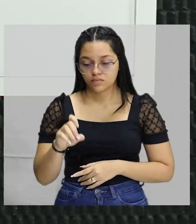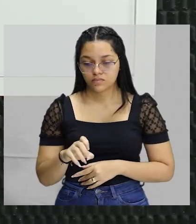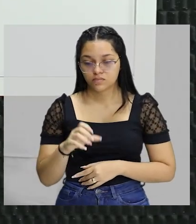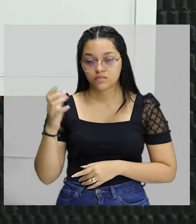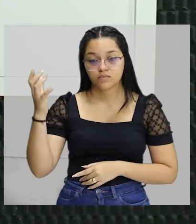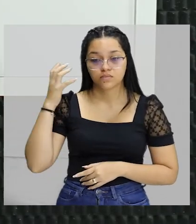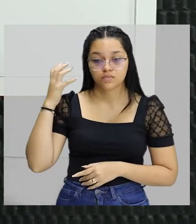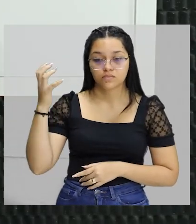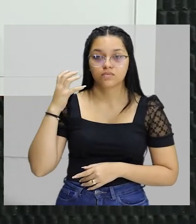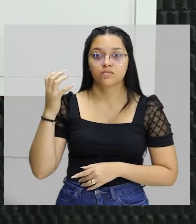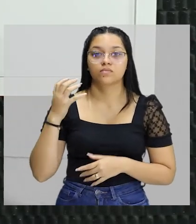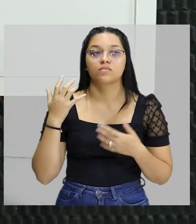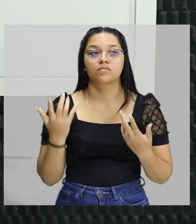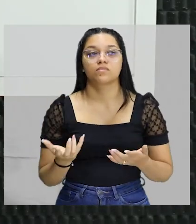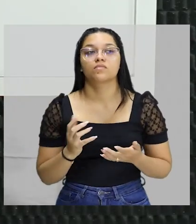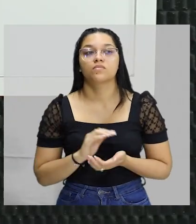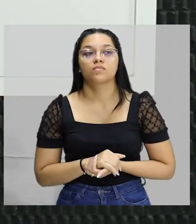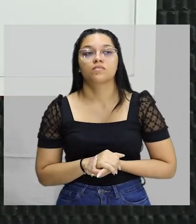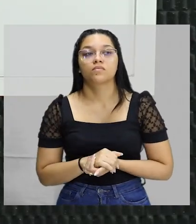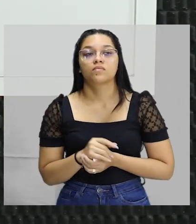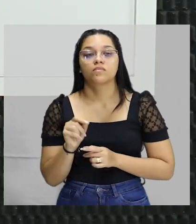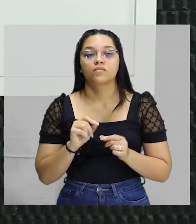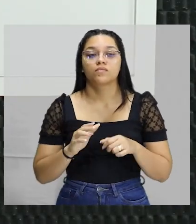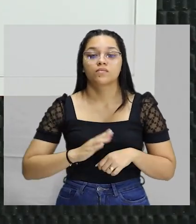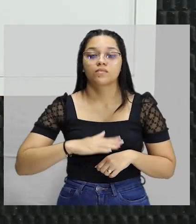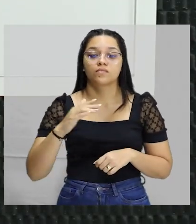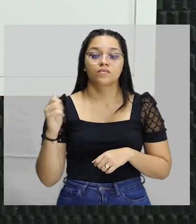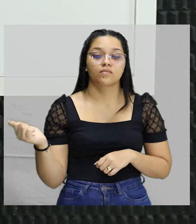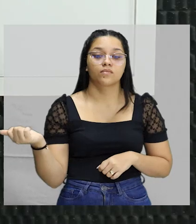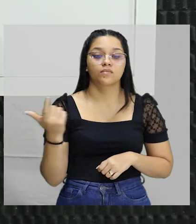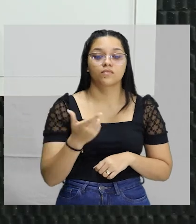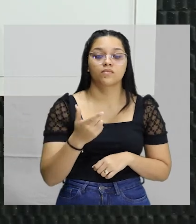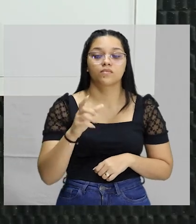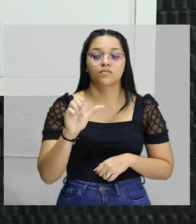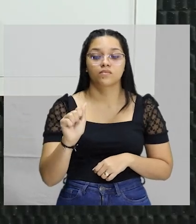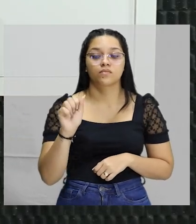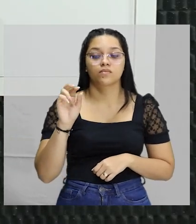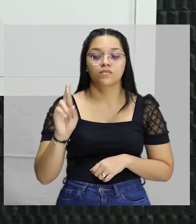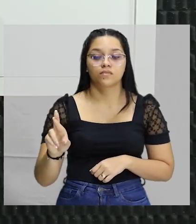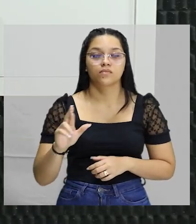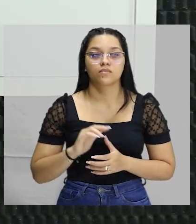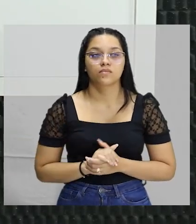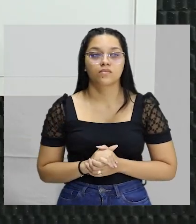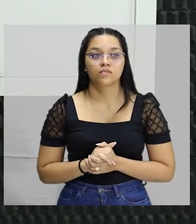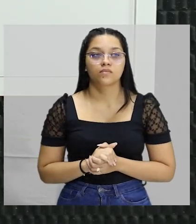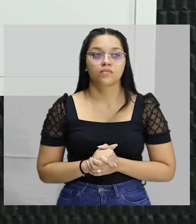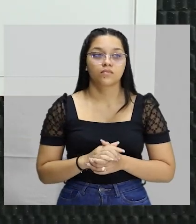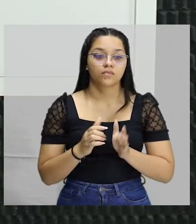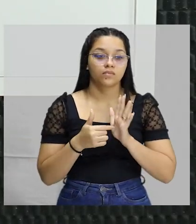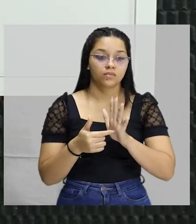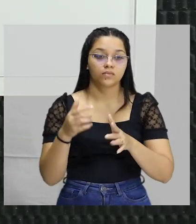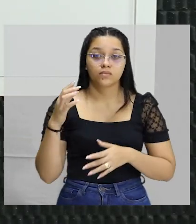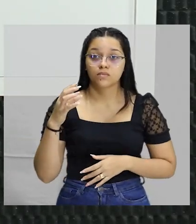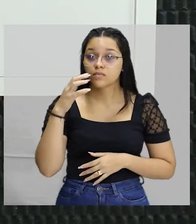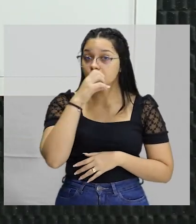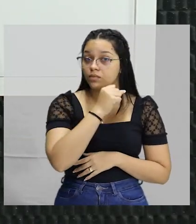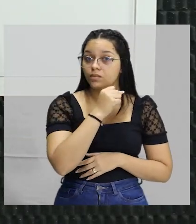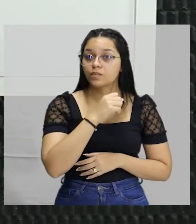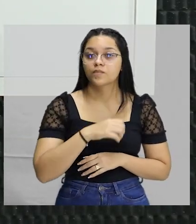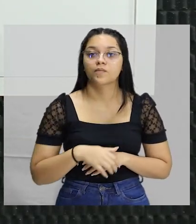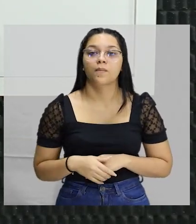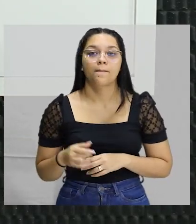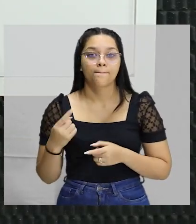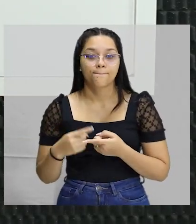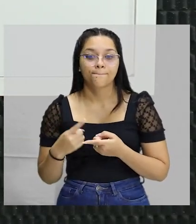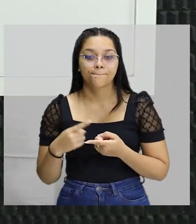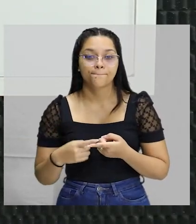meio líquido é maior do que a velocidade no meio ar. Se propaga mais rapidamente, porque